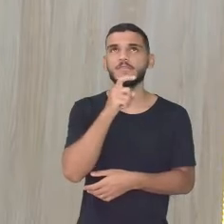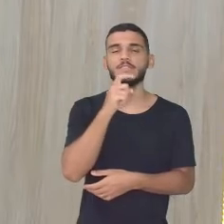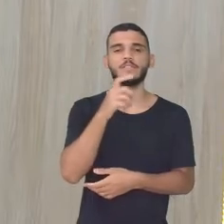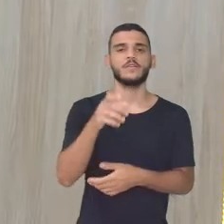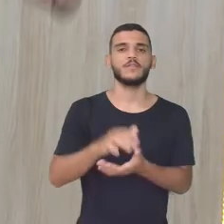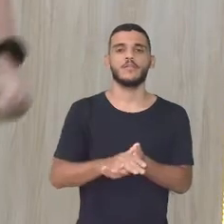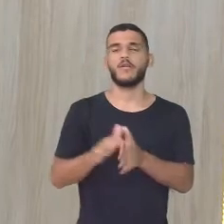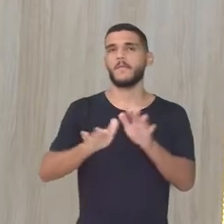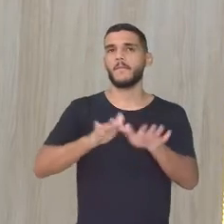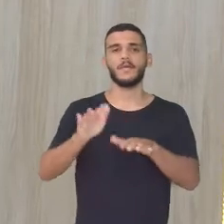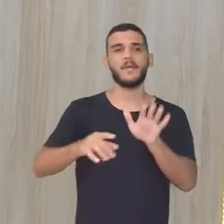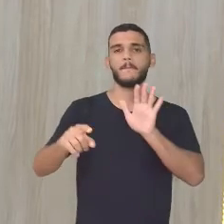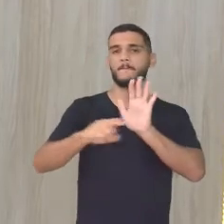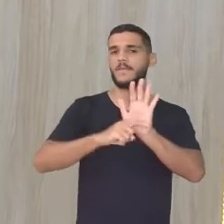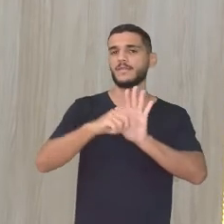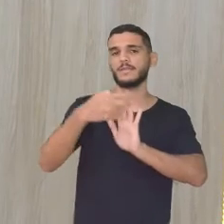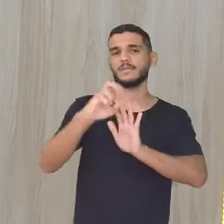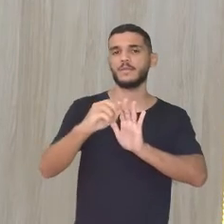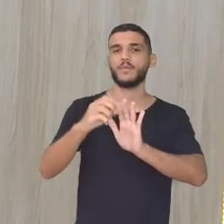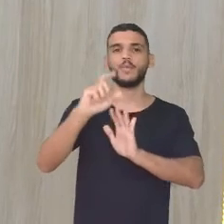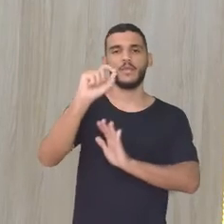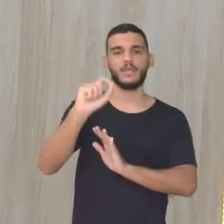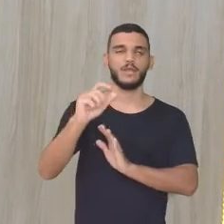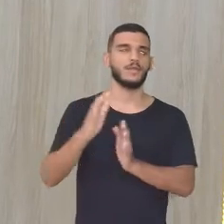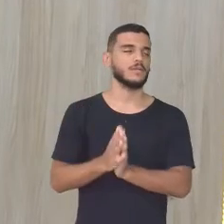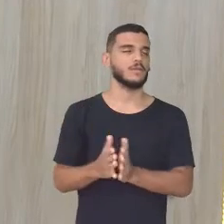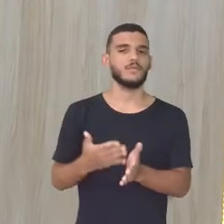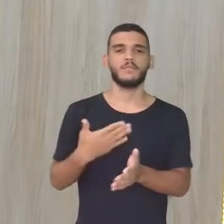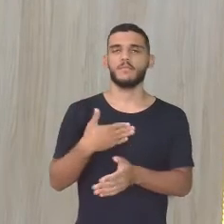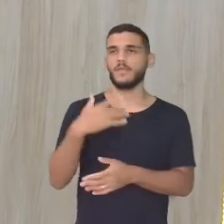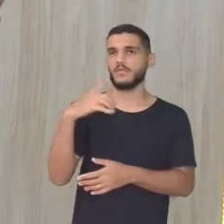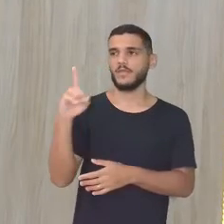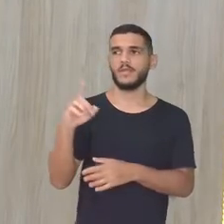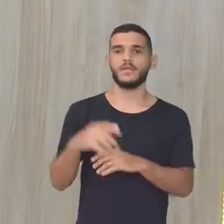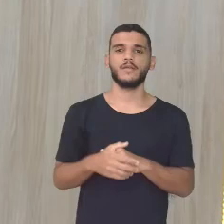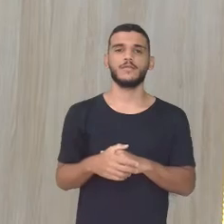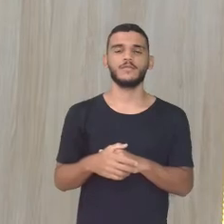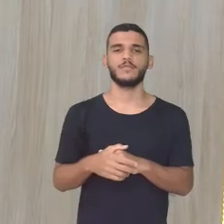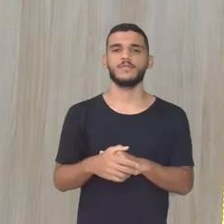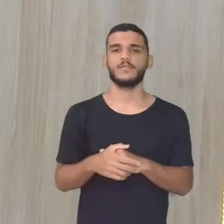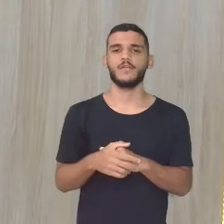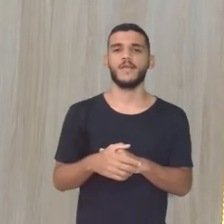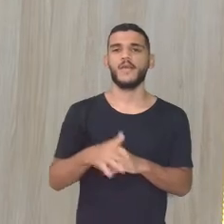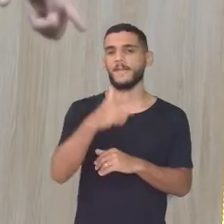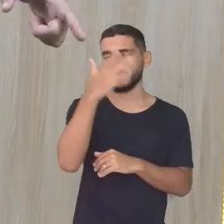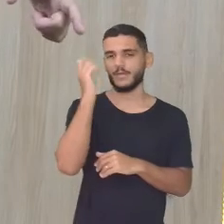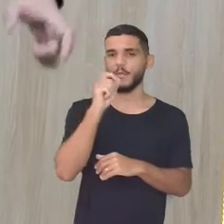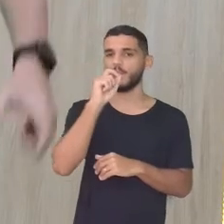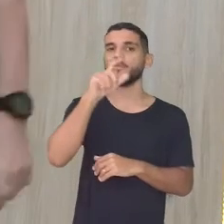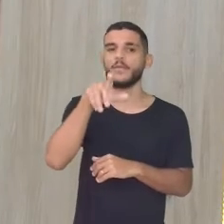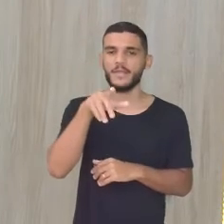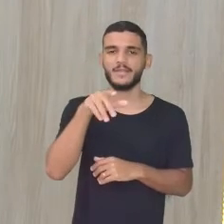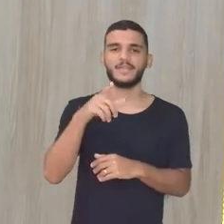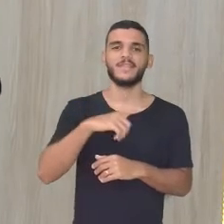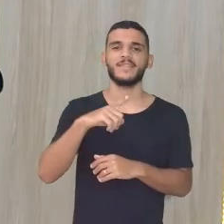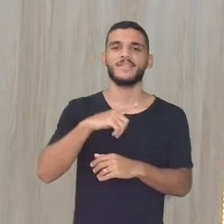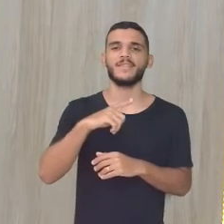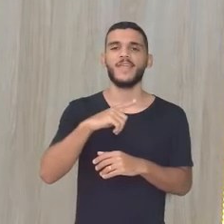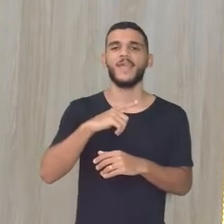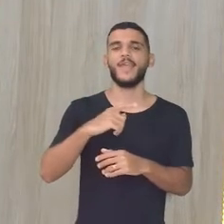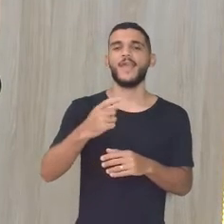negócio de menos 50 graus, né? É negócio de você dar uma cuspida assim, ó, puf, cuspida, quando já sai a pedra de gelo caindo no